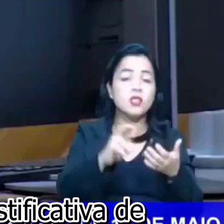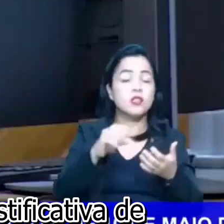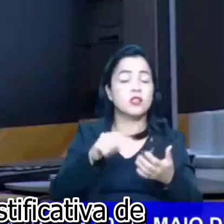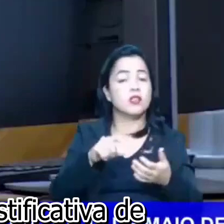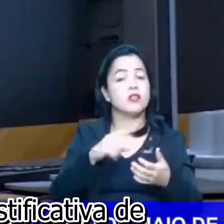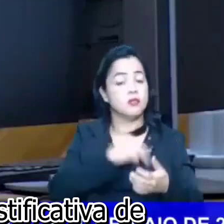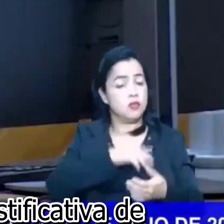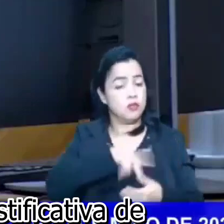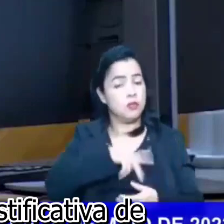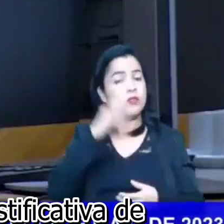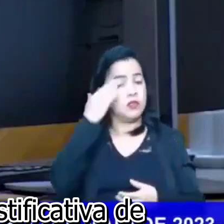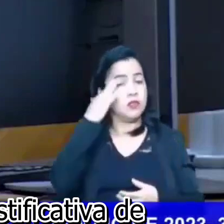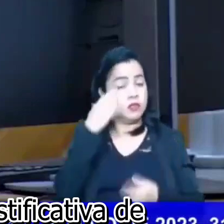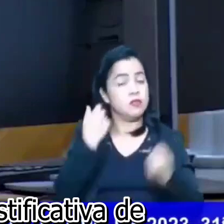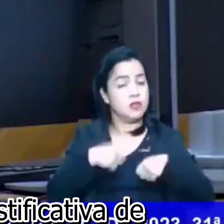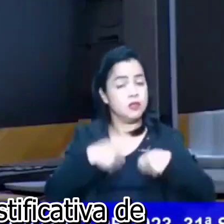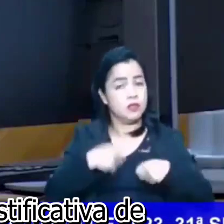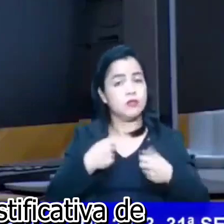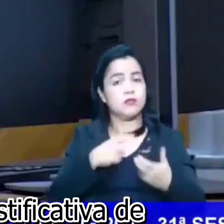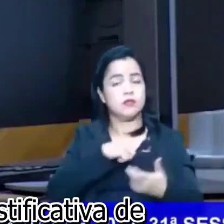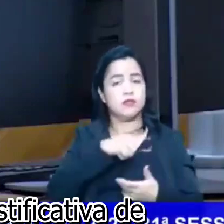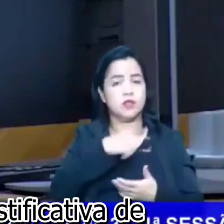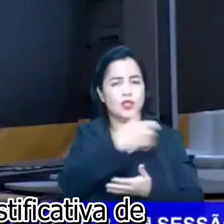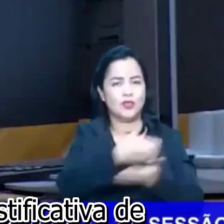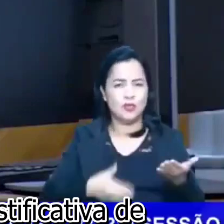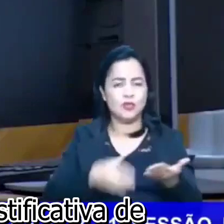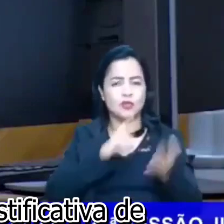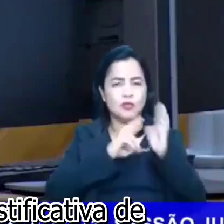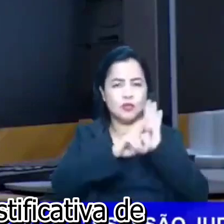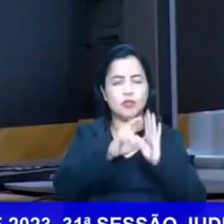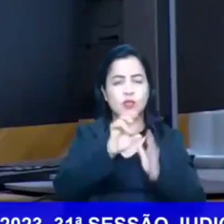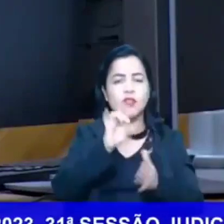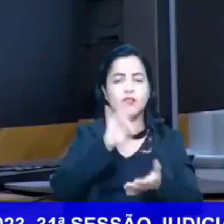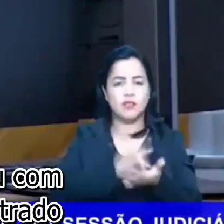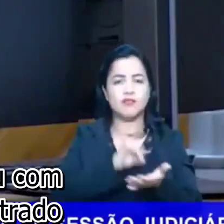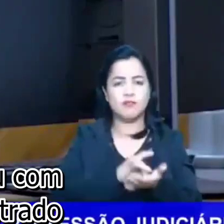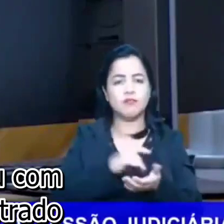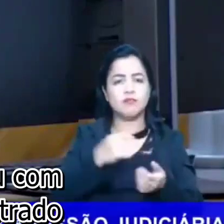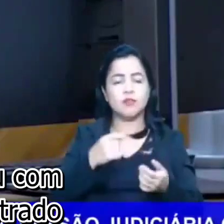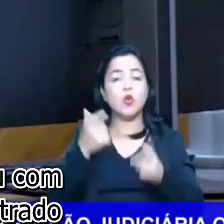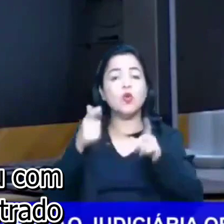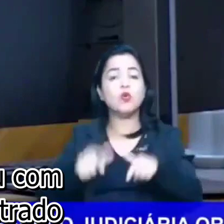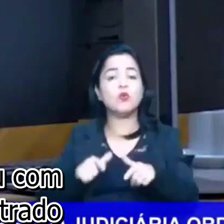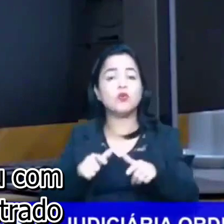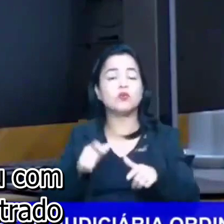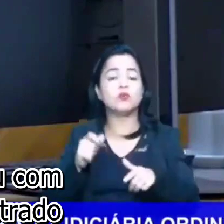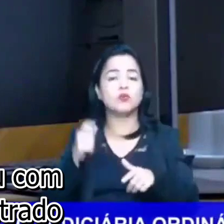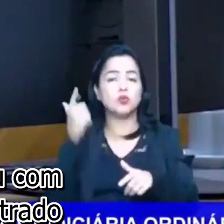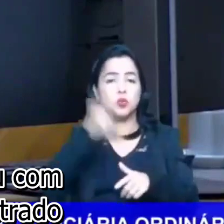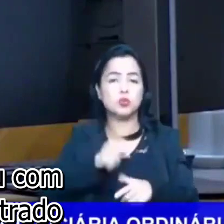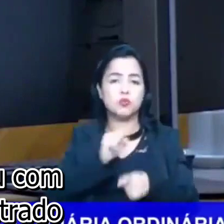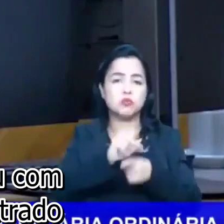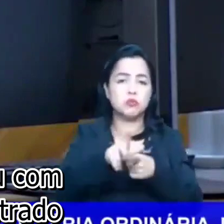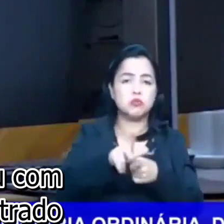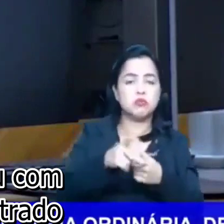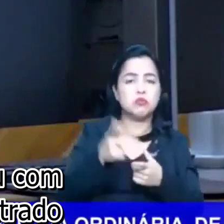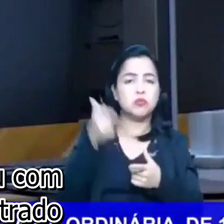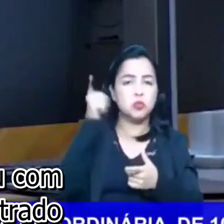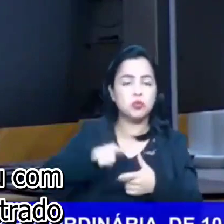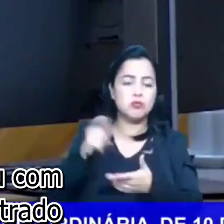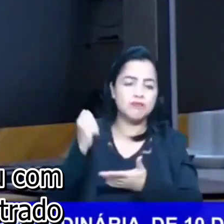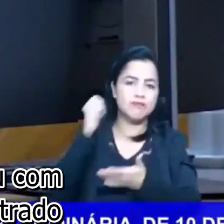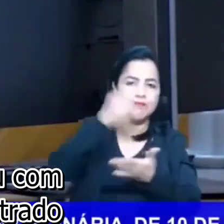e devida. E essa nota explicativa é justamente a justificativa. De onde saiu, quem prestou, se alguém arcou com